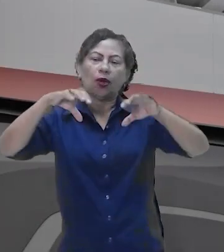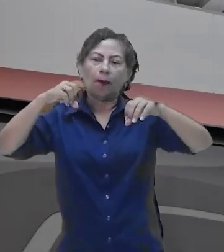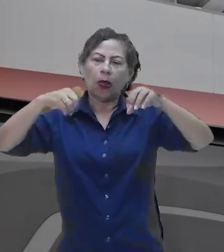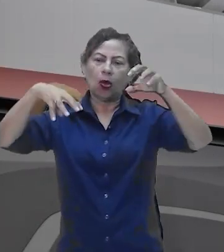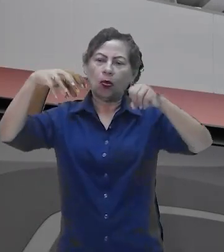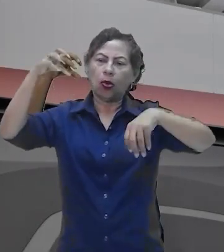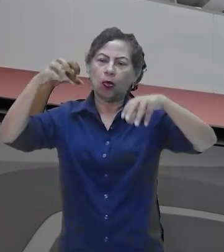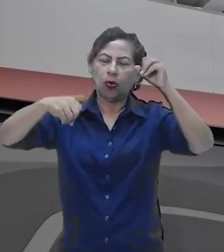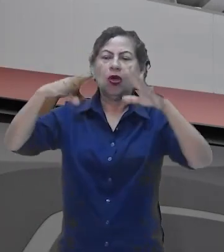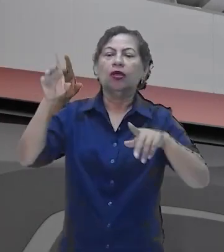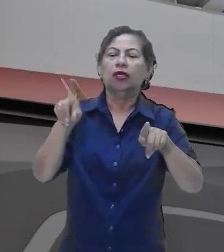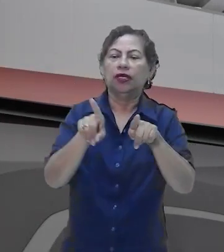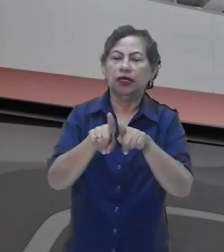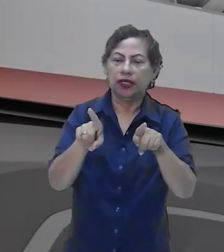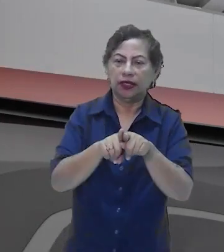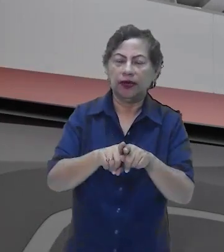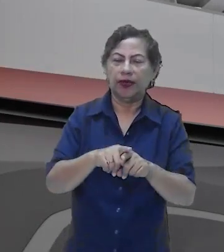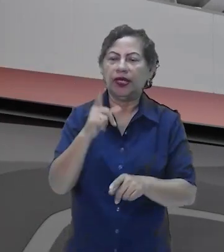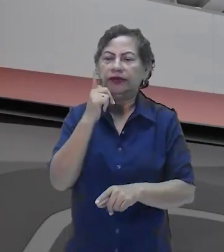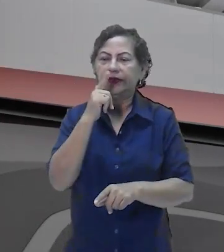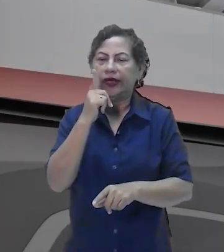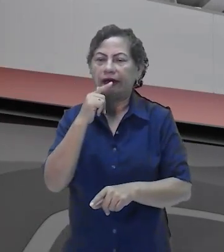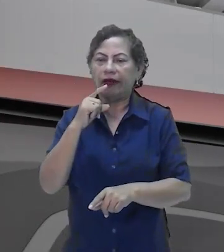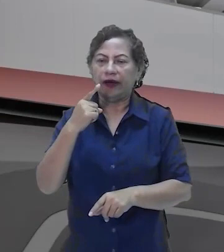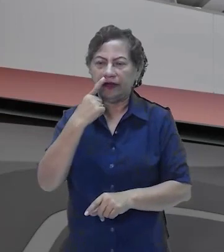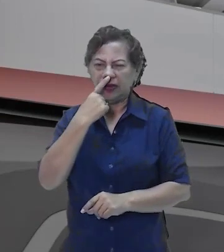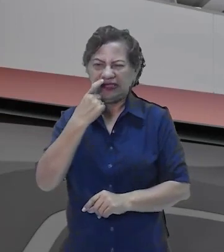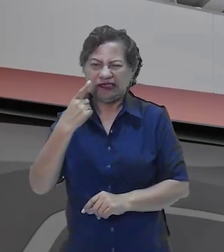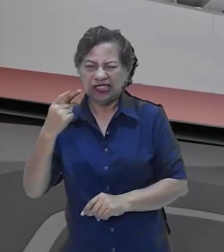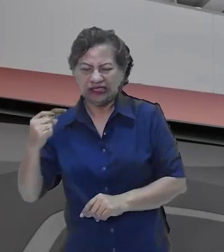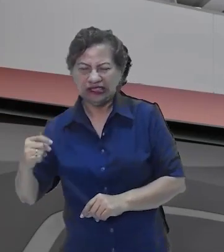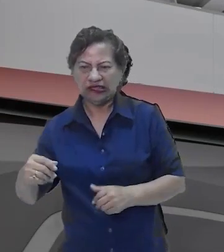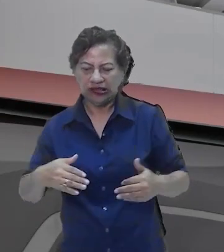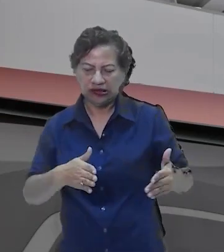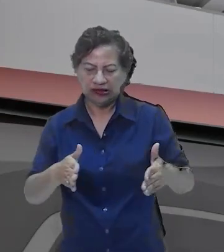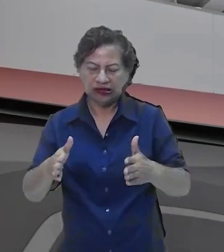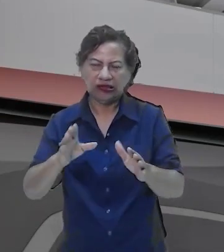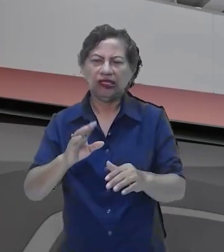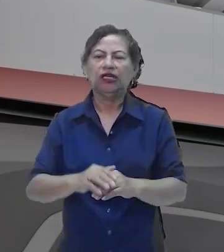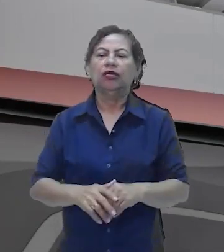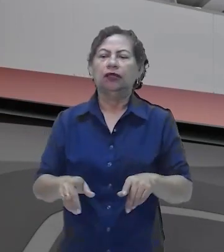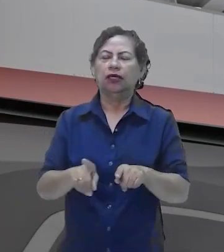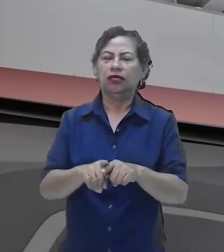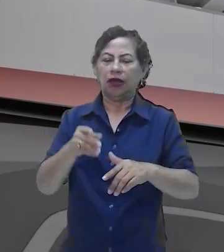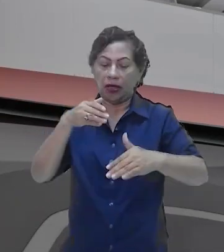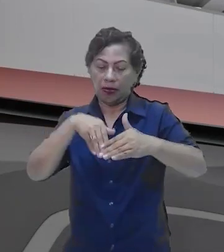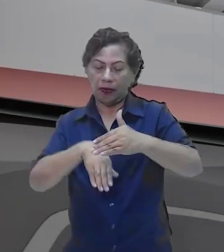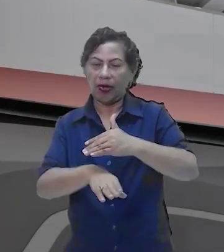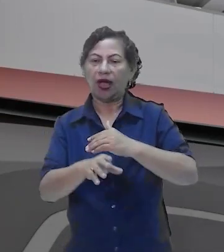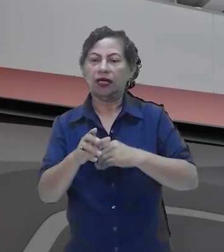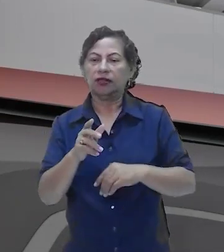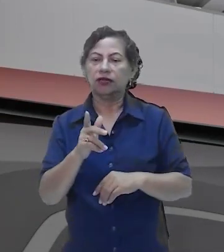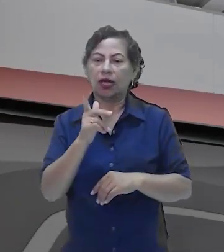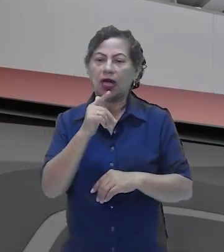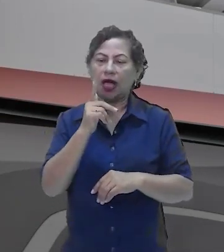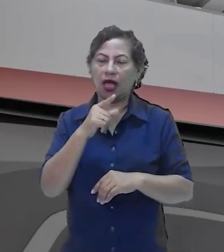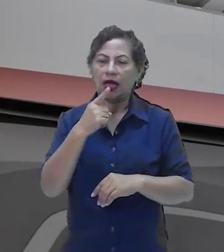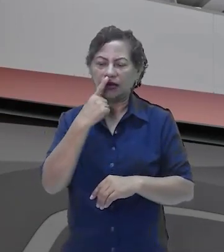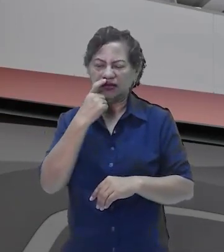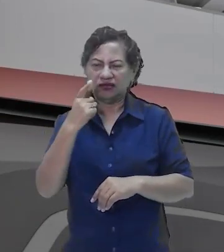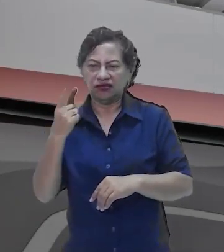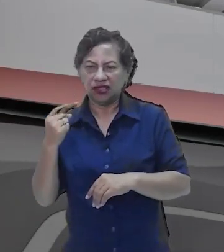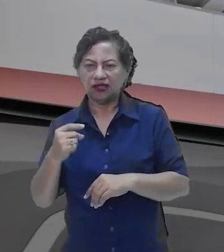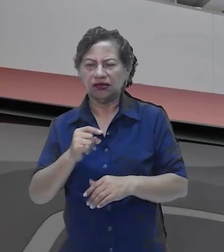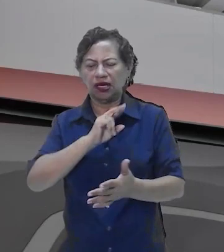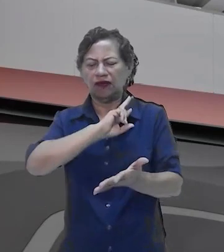poluição dos rios, dos cursos d'água subterrâneos ou que estão na superfície e outras formas de poluição